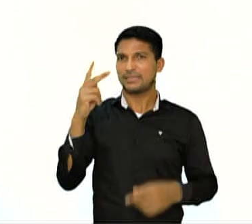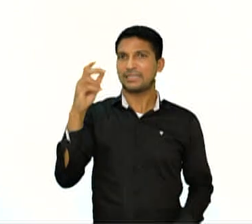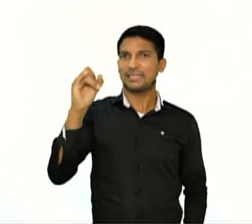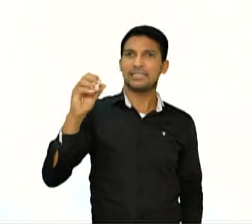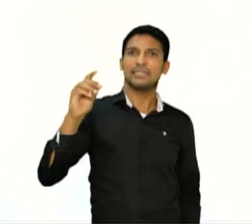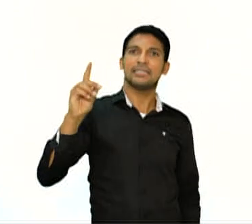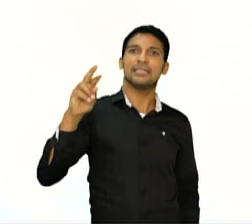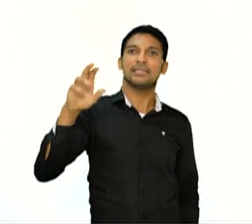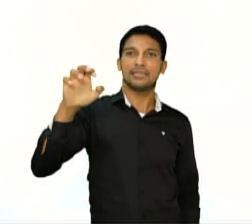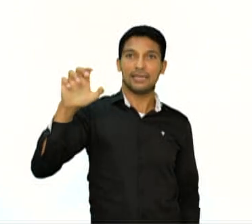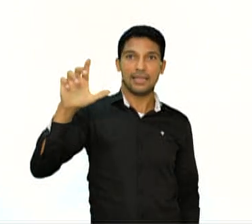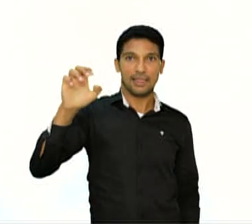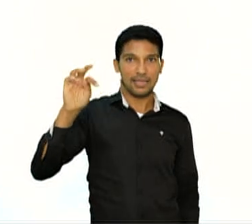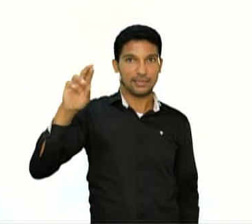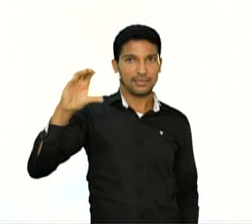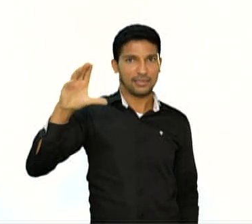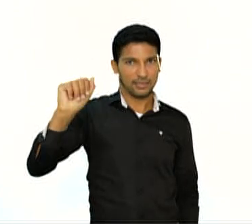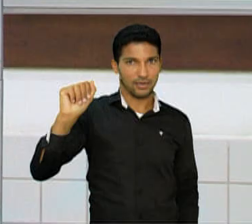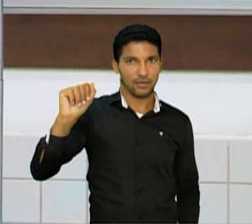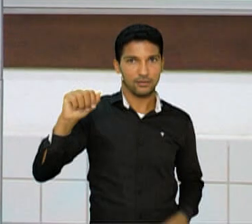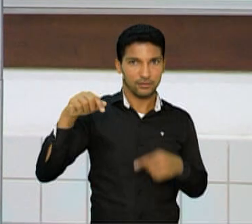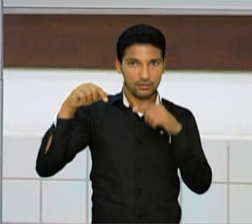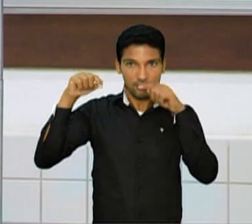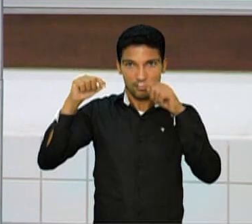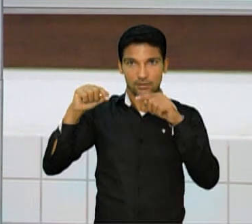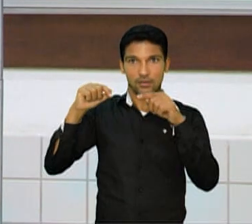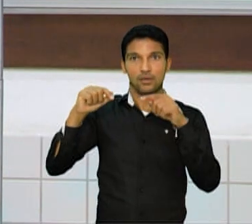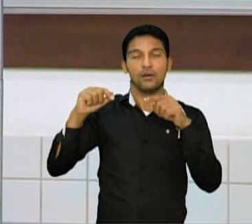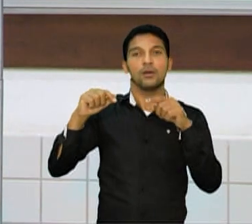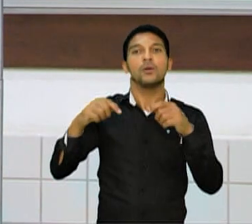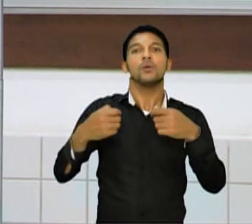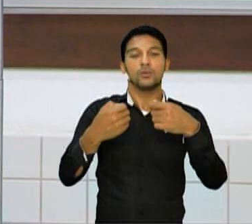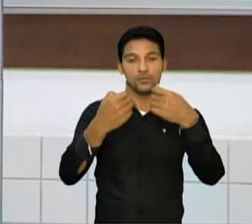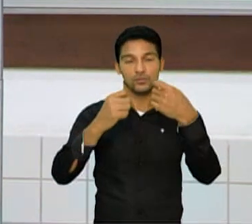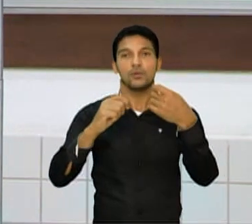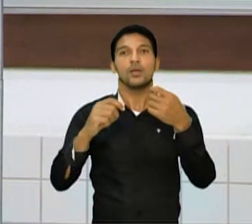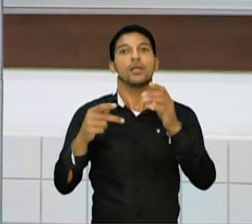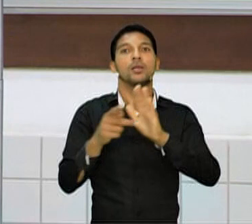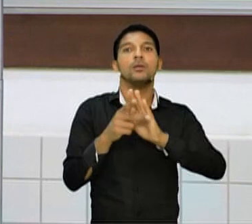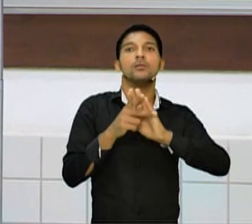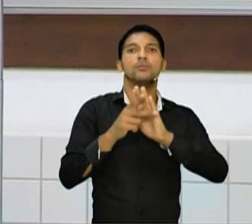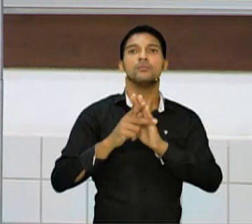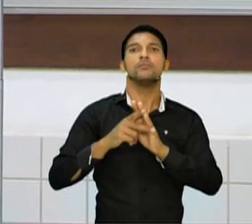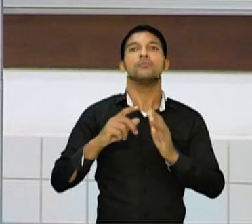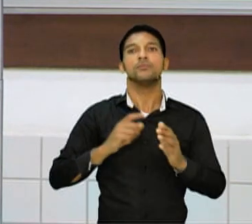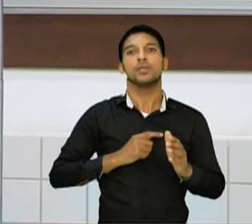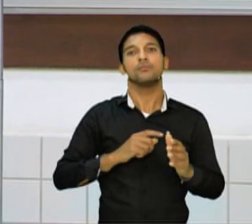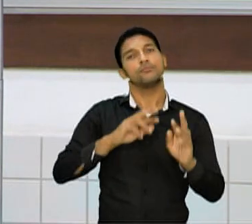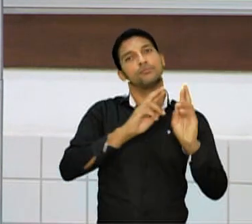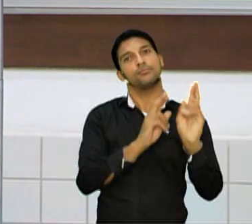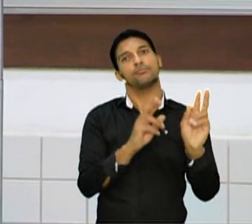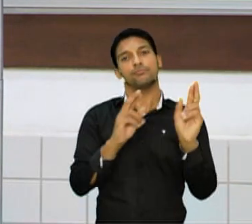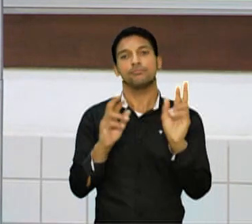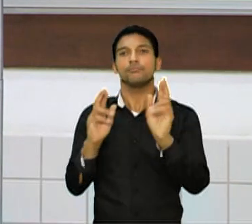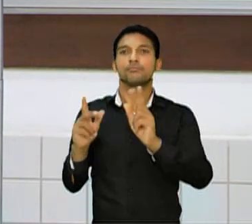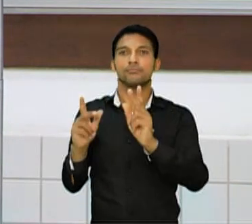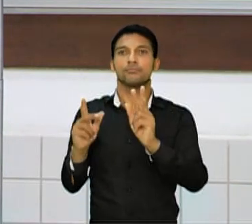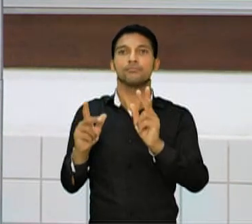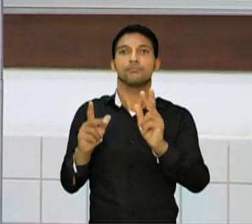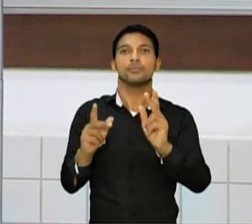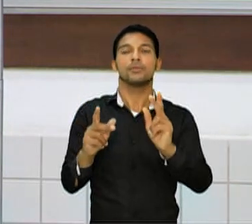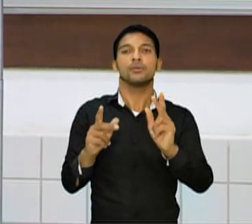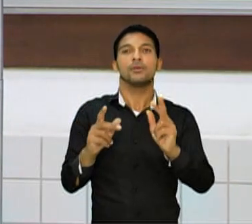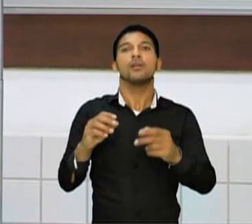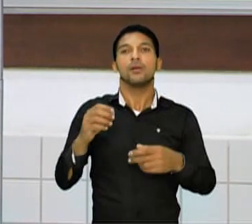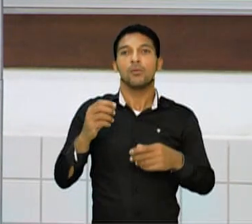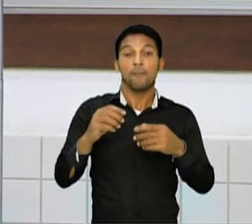sim estar ciente que há necessidade de diversificação, visto a atual conjuntura que vivemos, em que temos